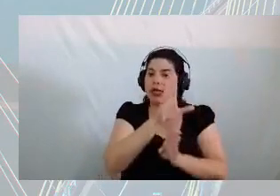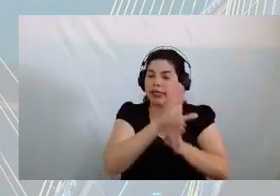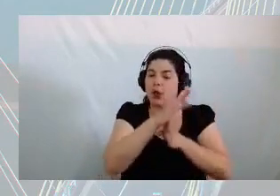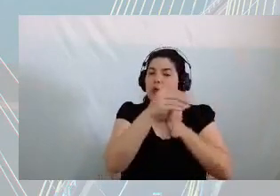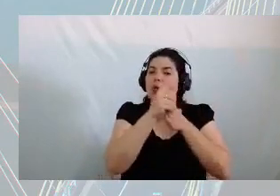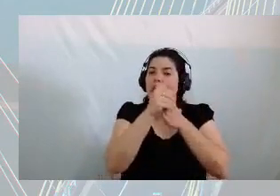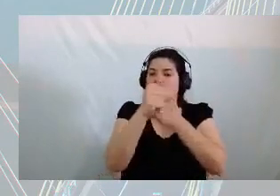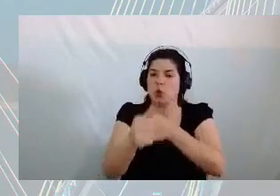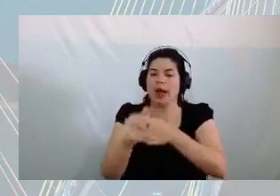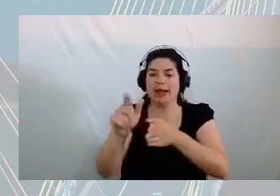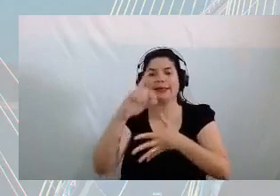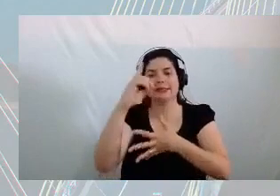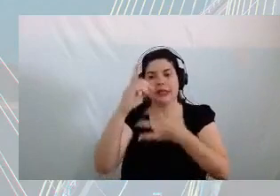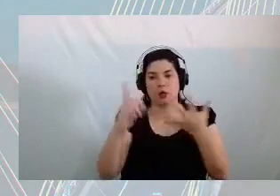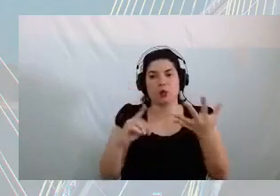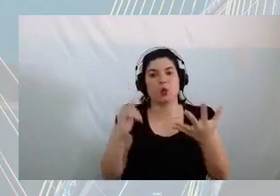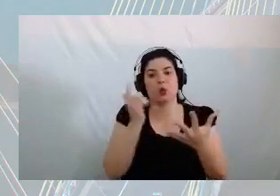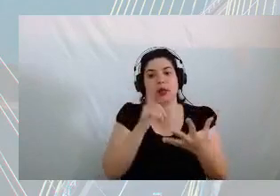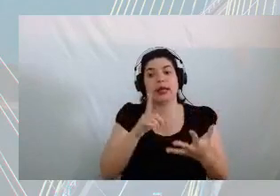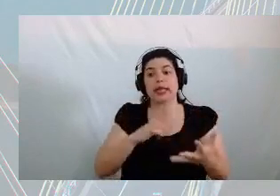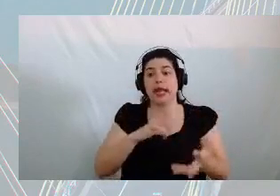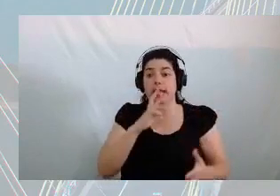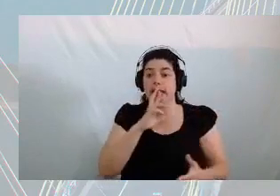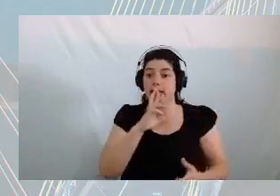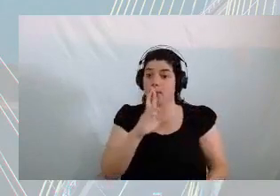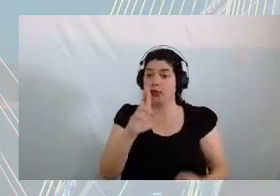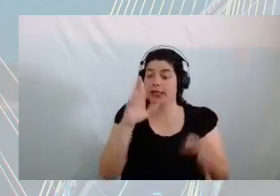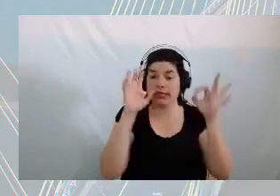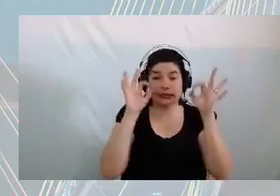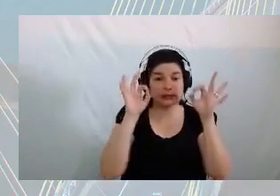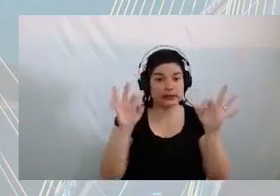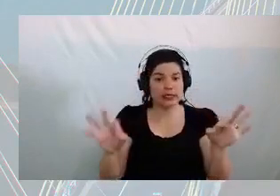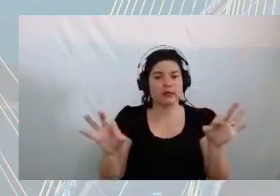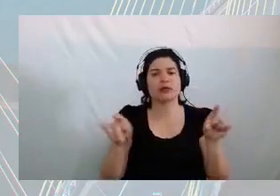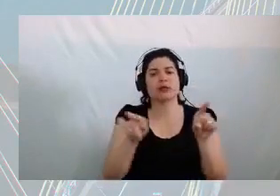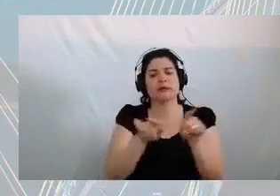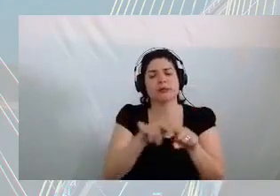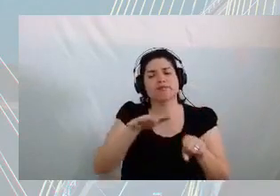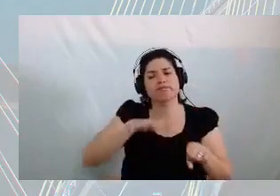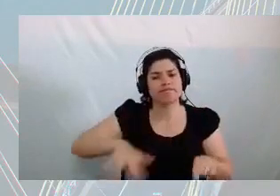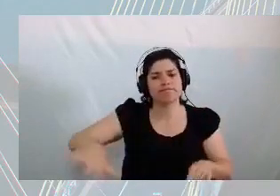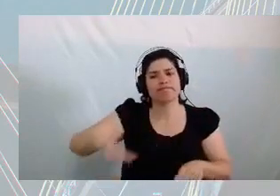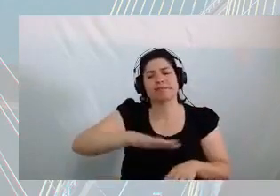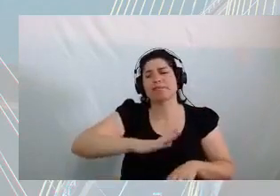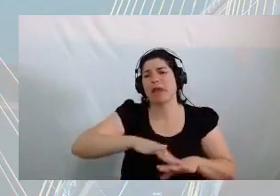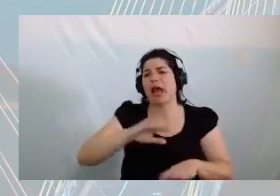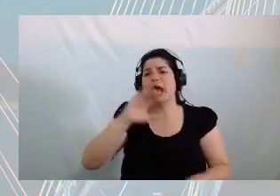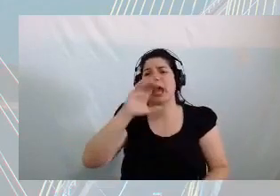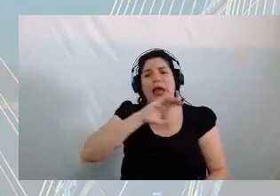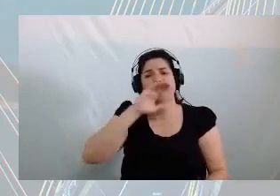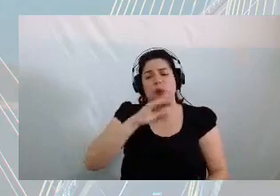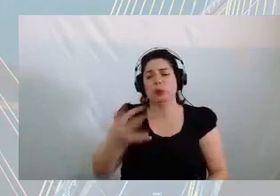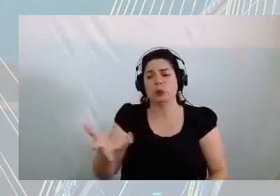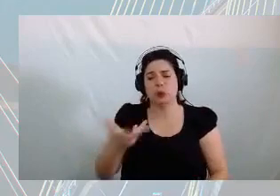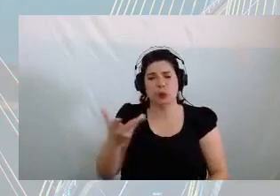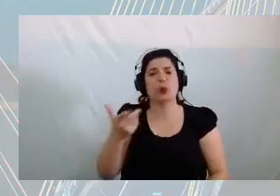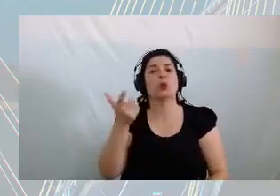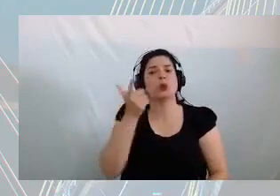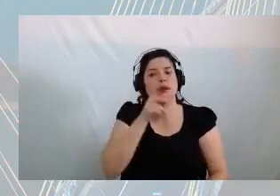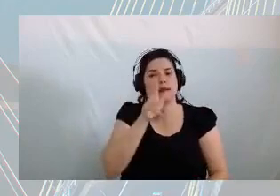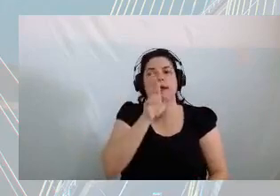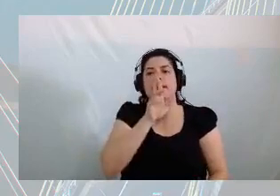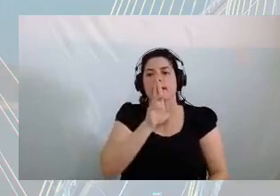tomar respostas mais precisas, responder ao mercado que está cada vez mais dinâmico, de uma forma mais ágil, né? Respondendo